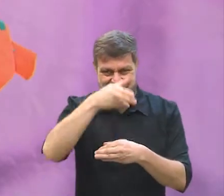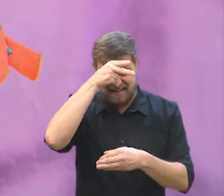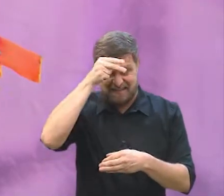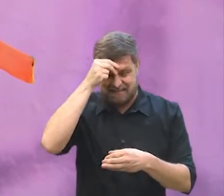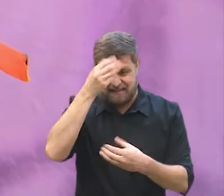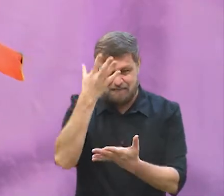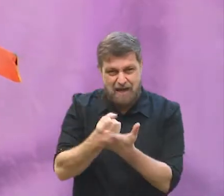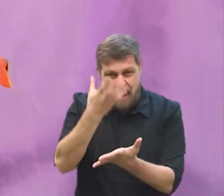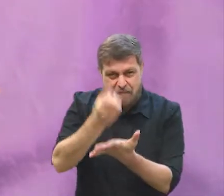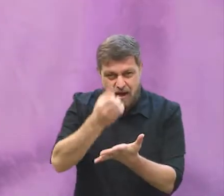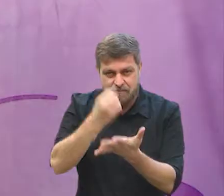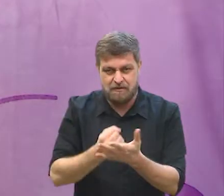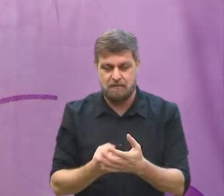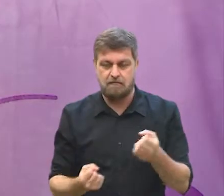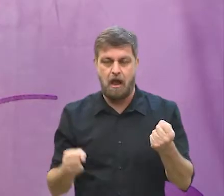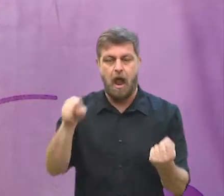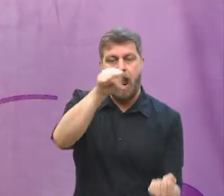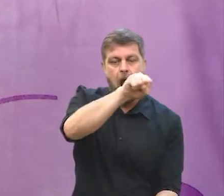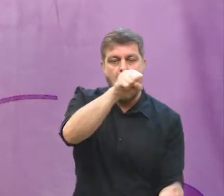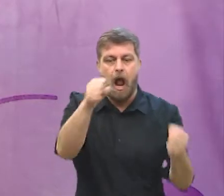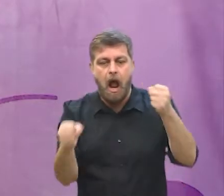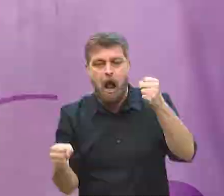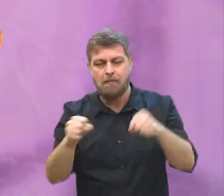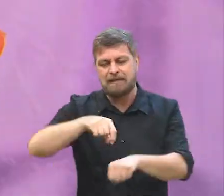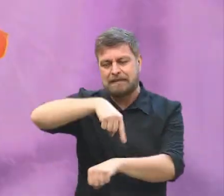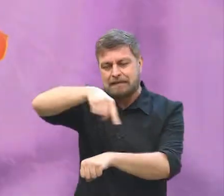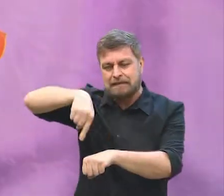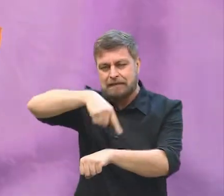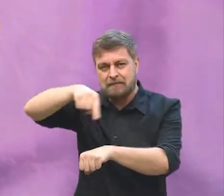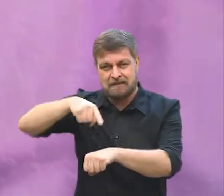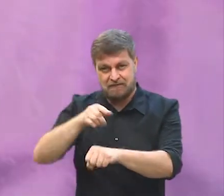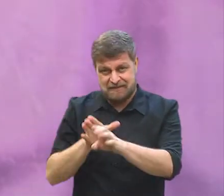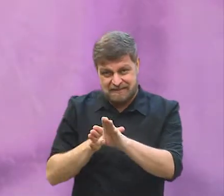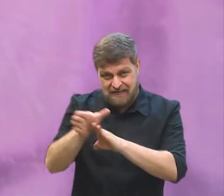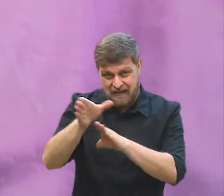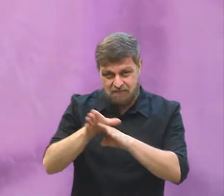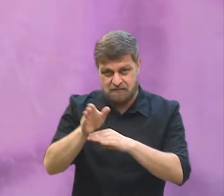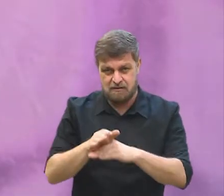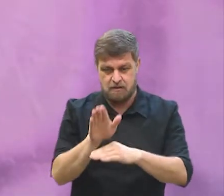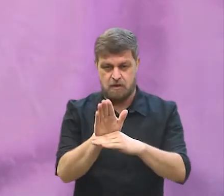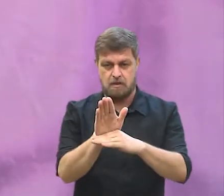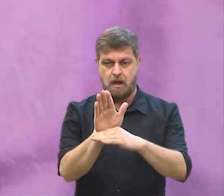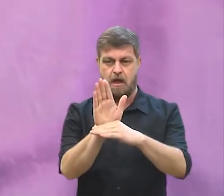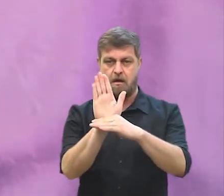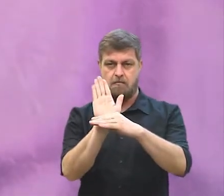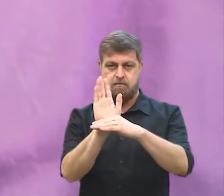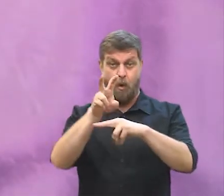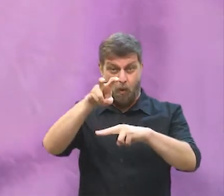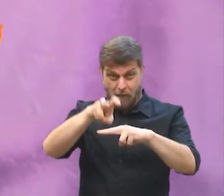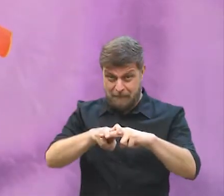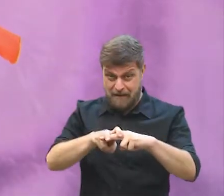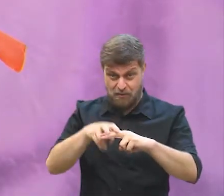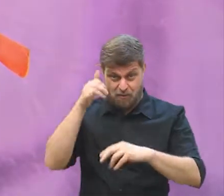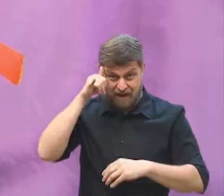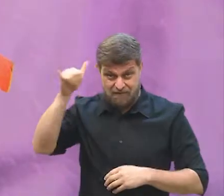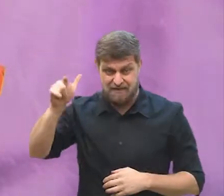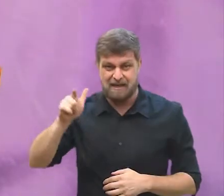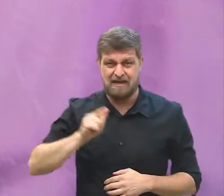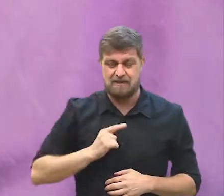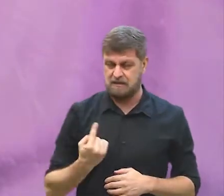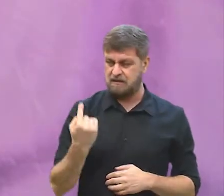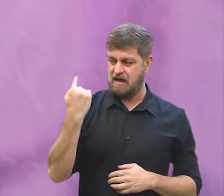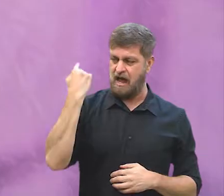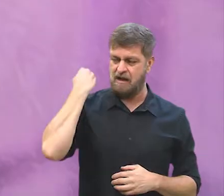caminhoneiros, passam muito tempo dirigindo. O senhor falou que a recomendação não é deixar o banco muito para trás. Alguns deles usam